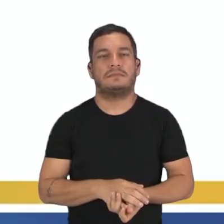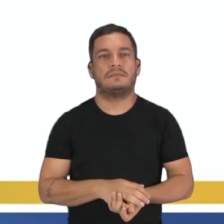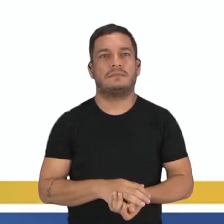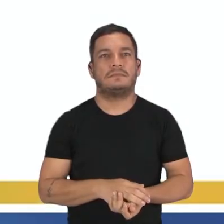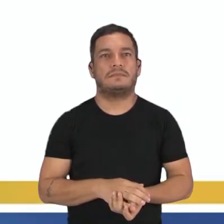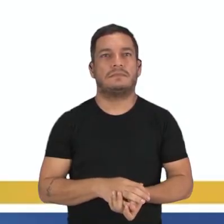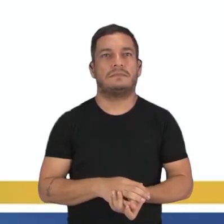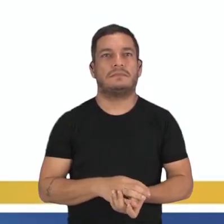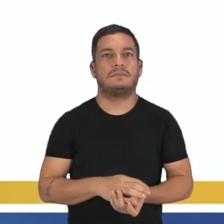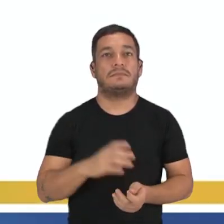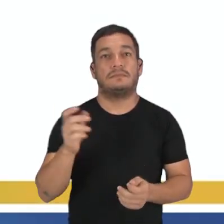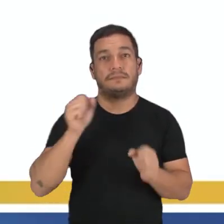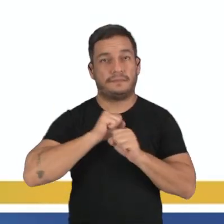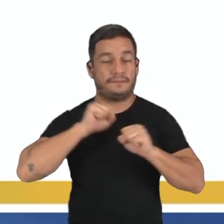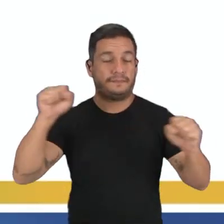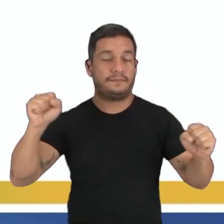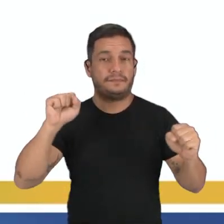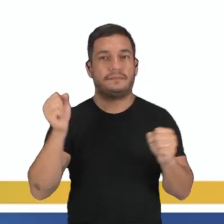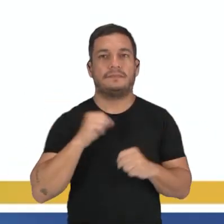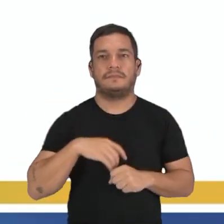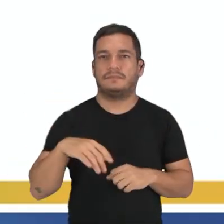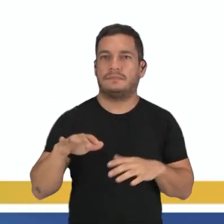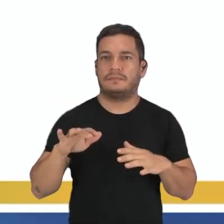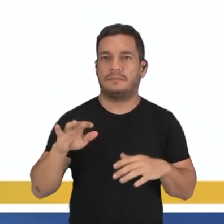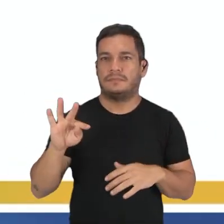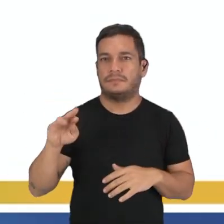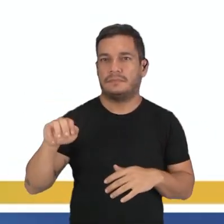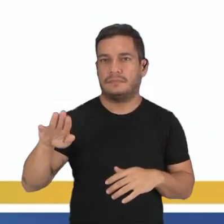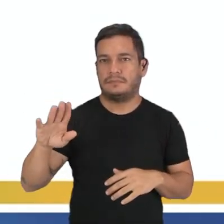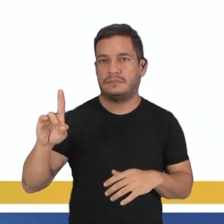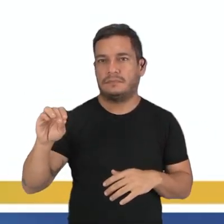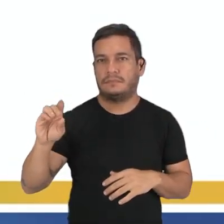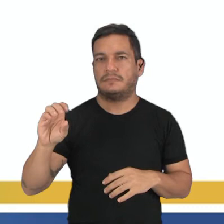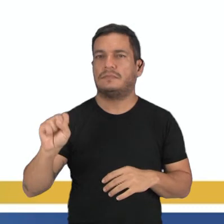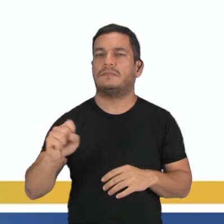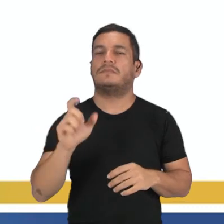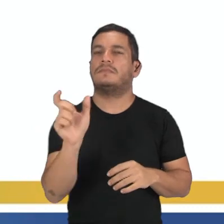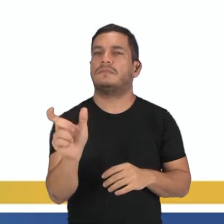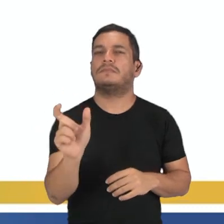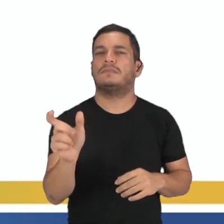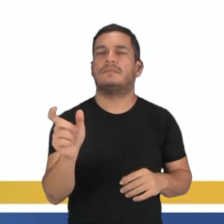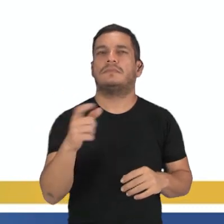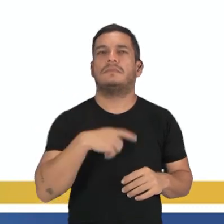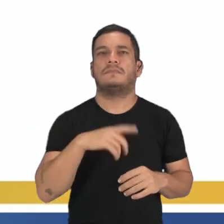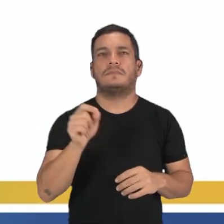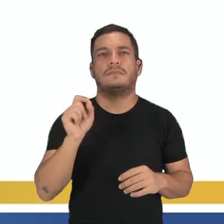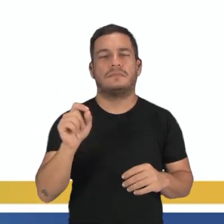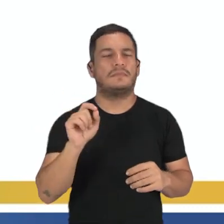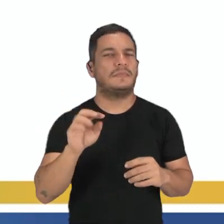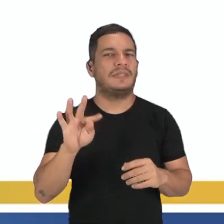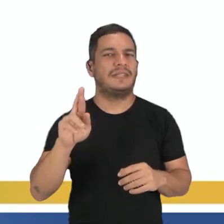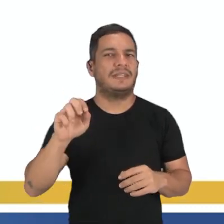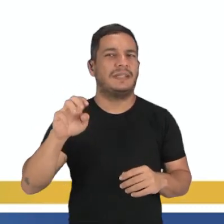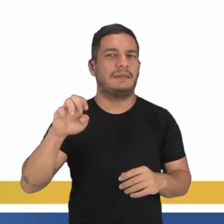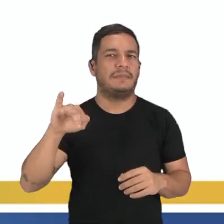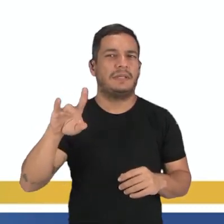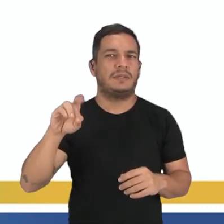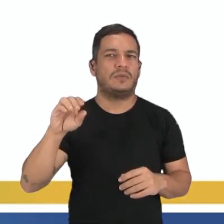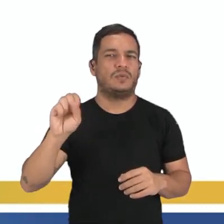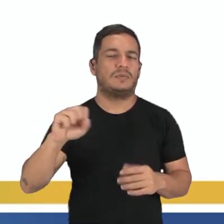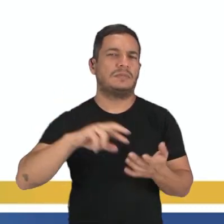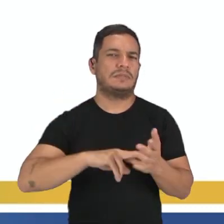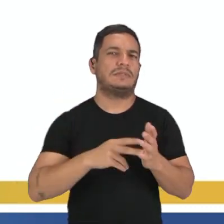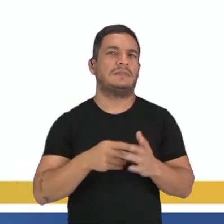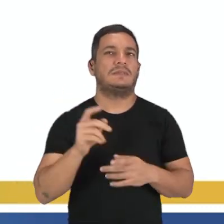no trecho acordávamos tremidos explique o sentido da palavra em destaque no caso tremidos